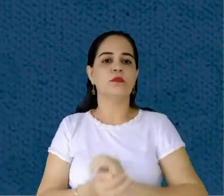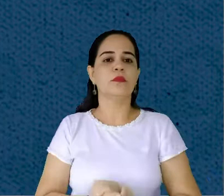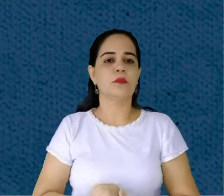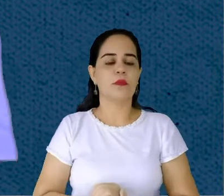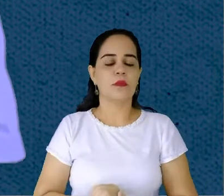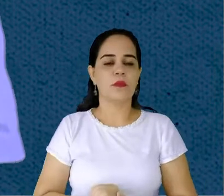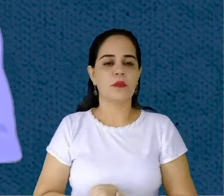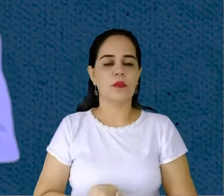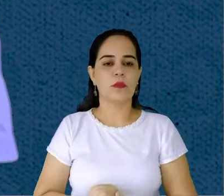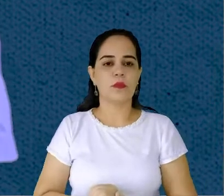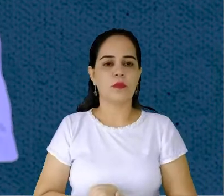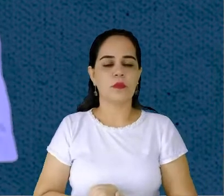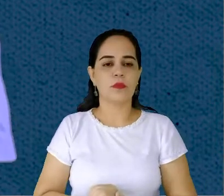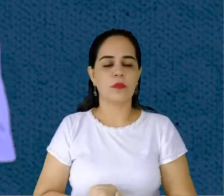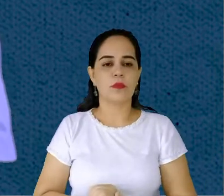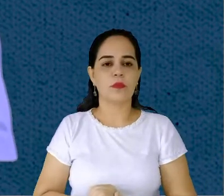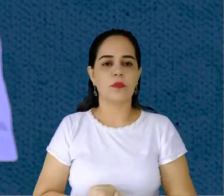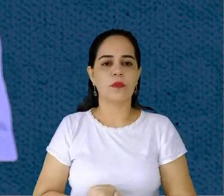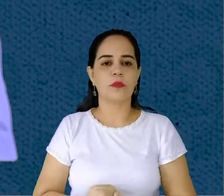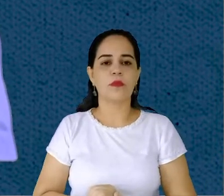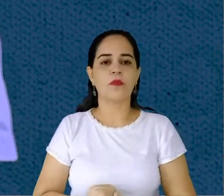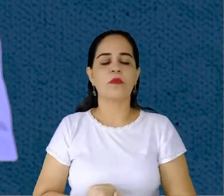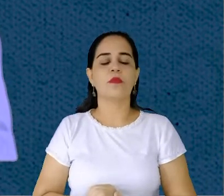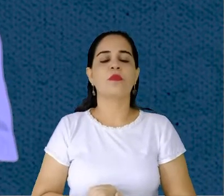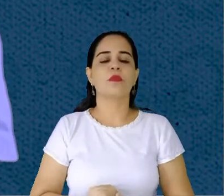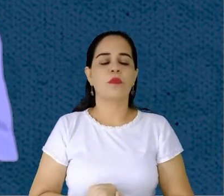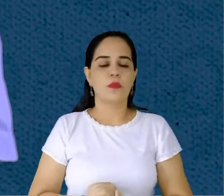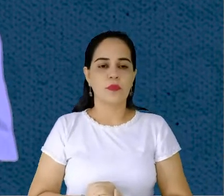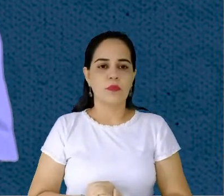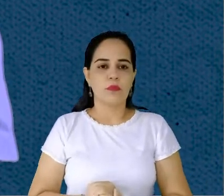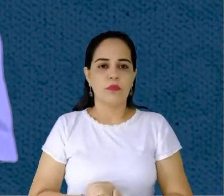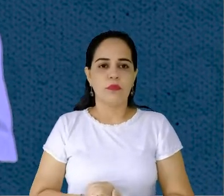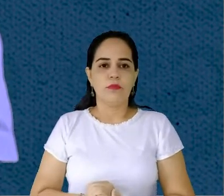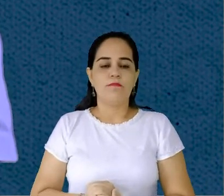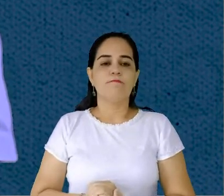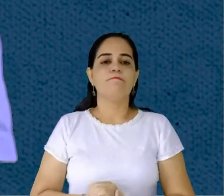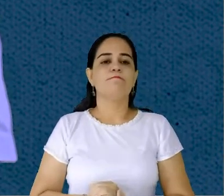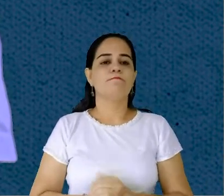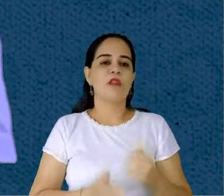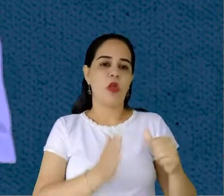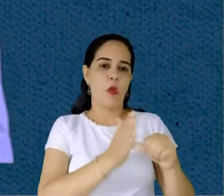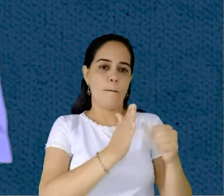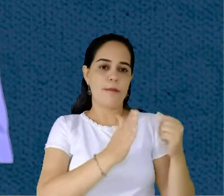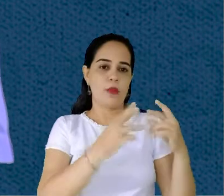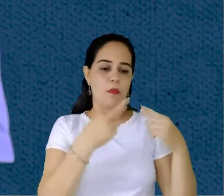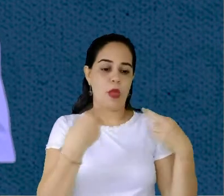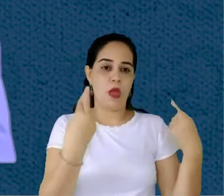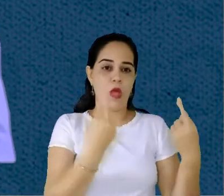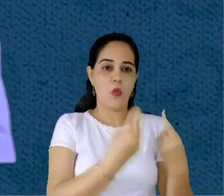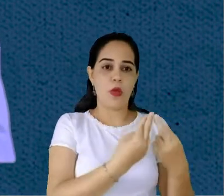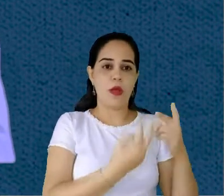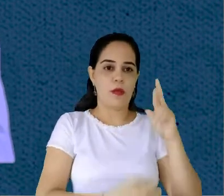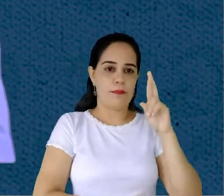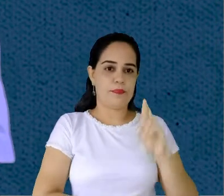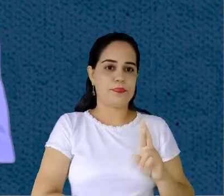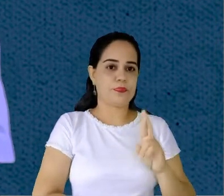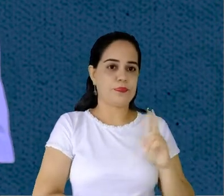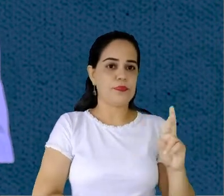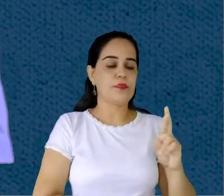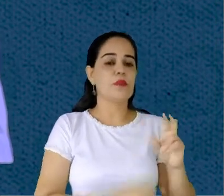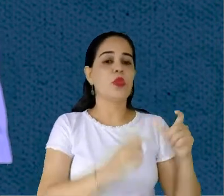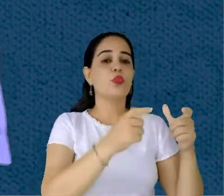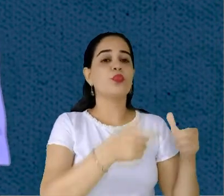Este, pois, é o que nós consideramos como o primeiro concílio que aconteceu em Jerusalém,